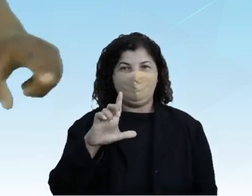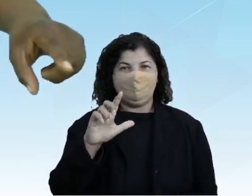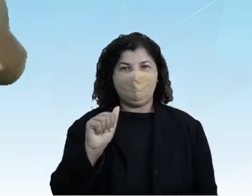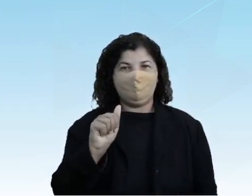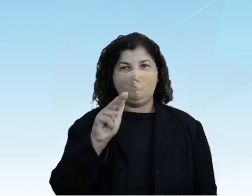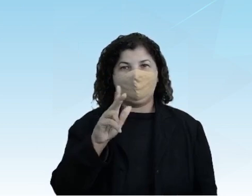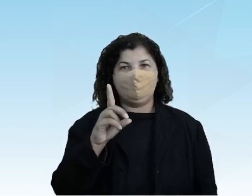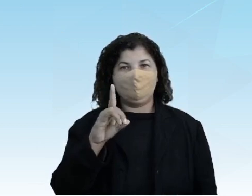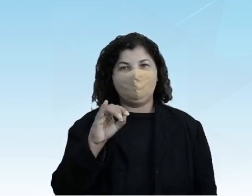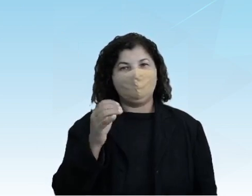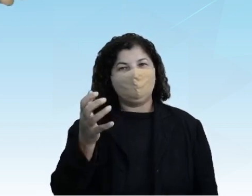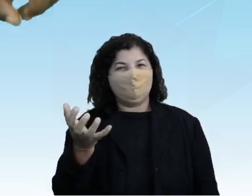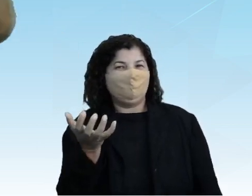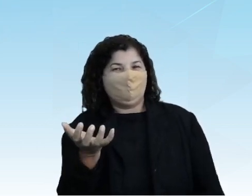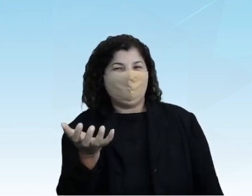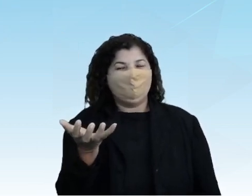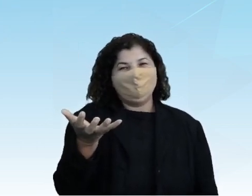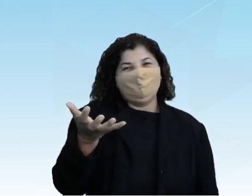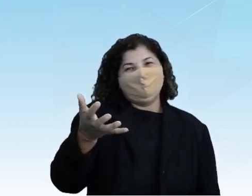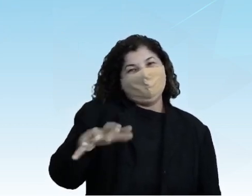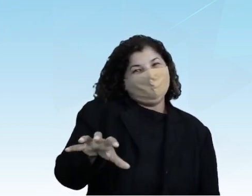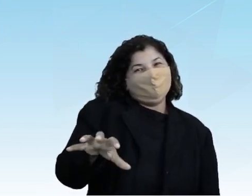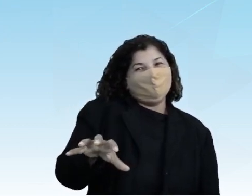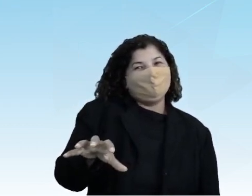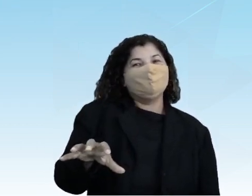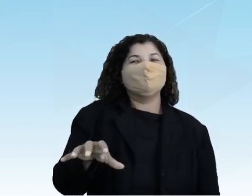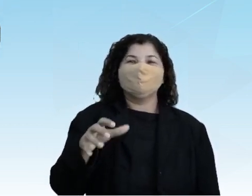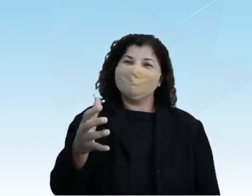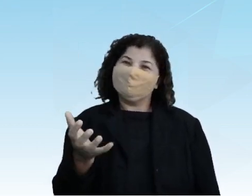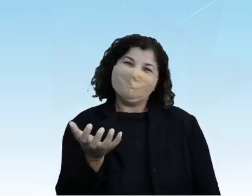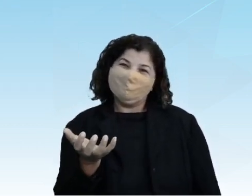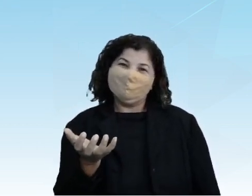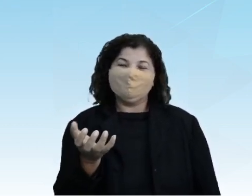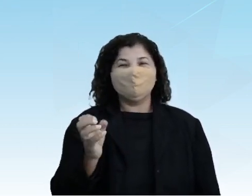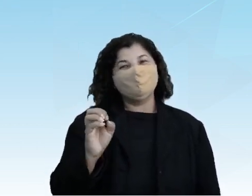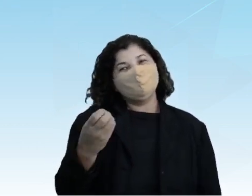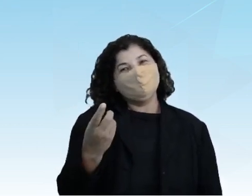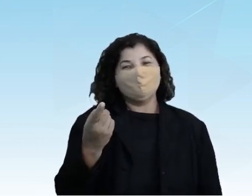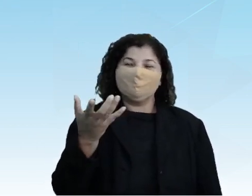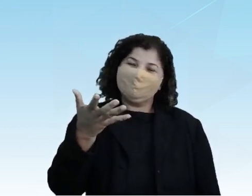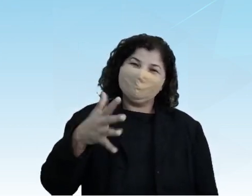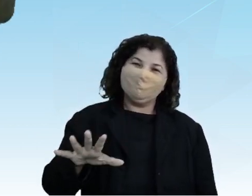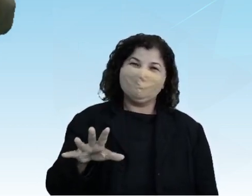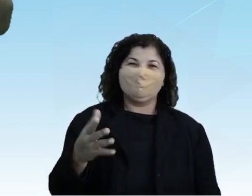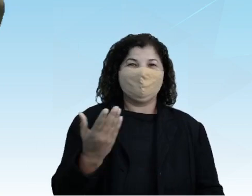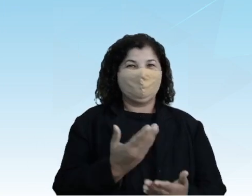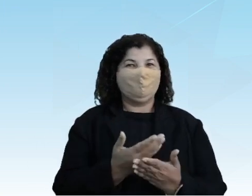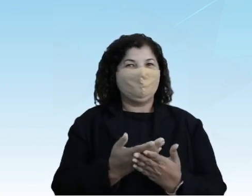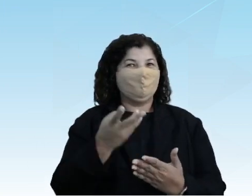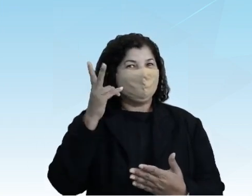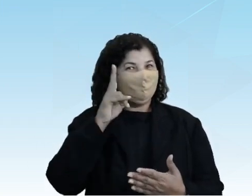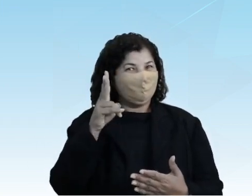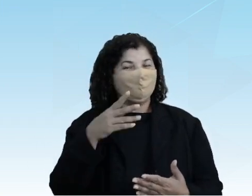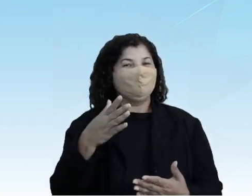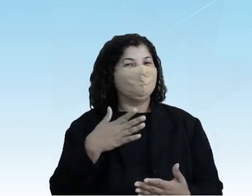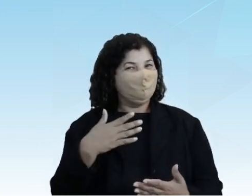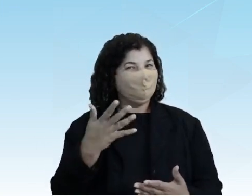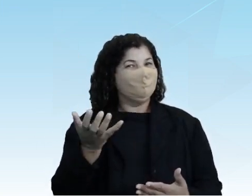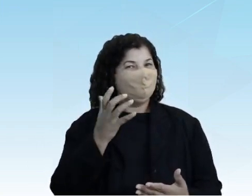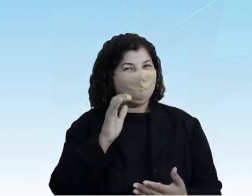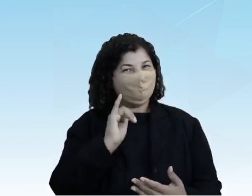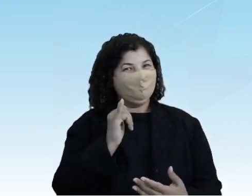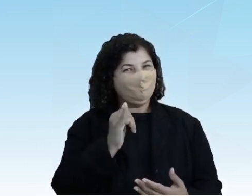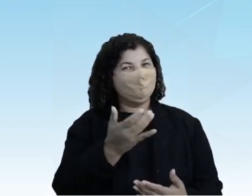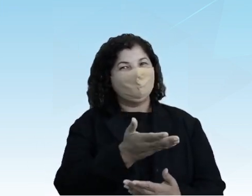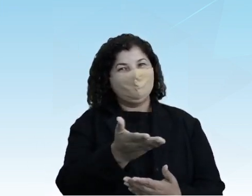Nascimento. Ou queres ou não queres? Queres ou não queres aula de História? Eu quero contar história para vocês